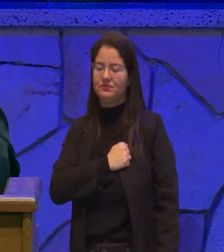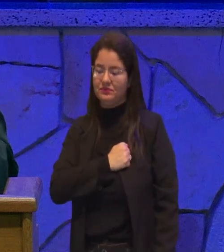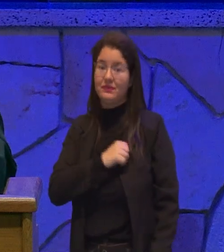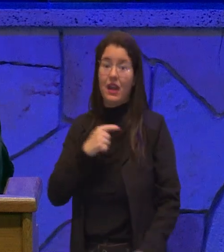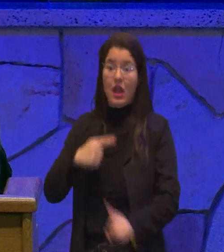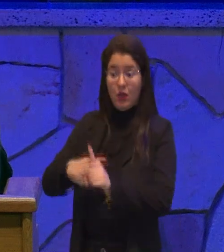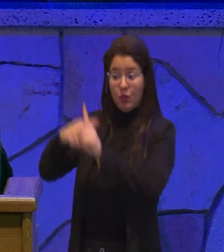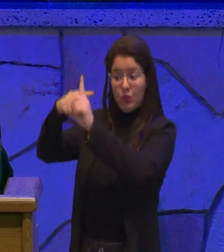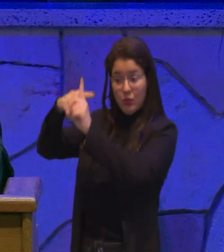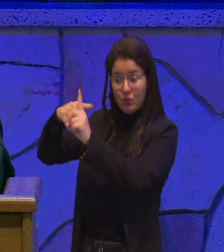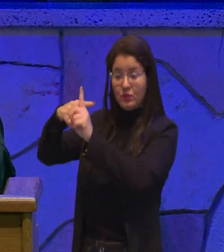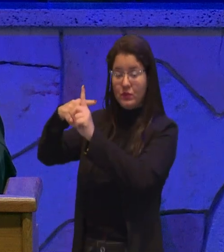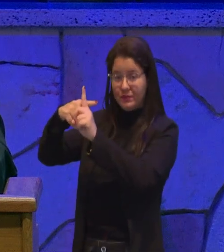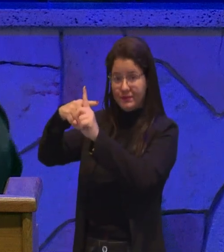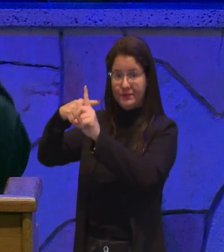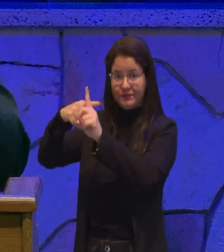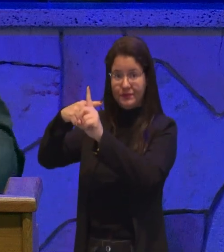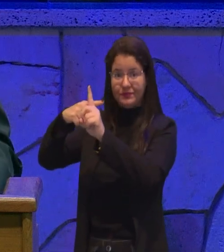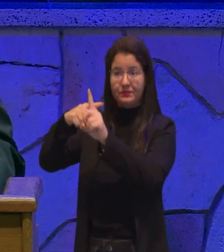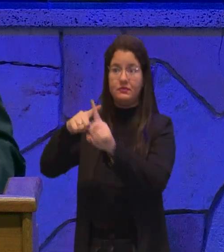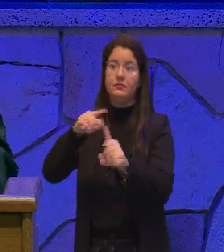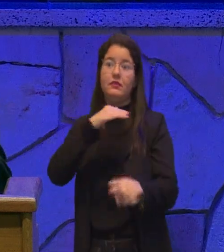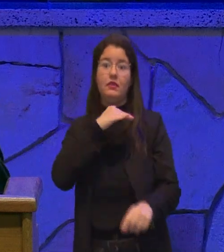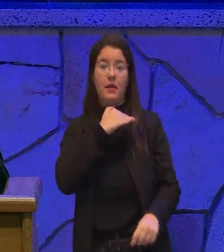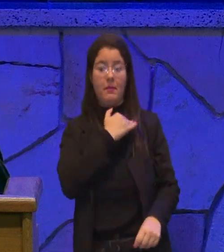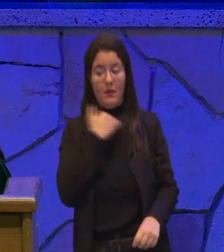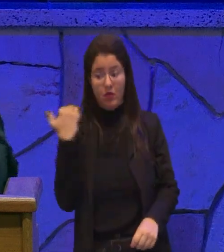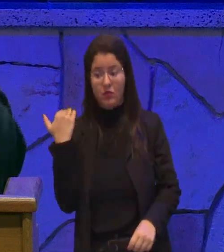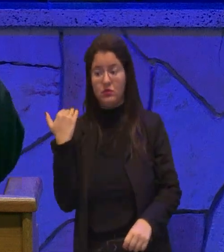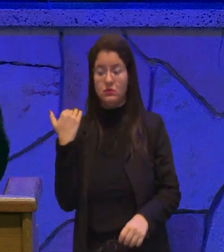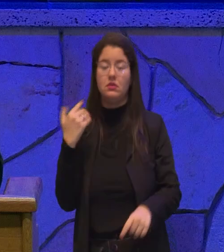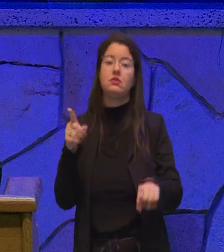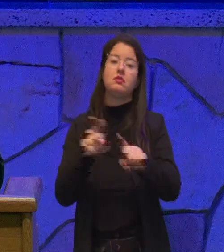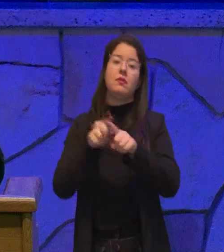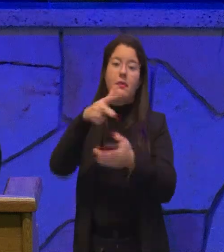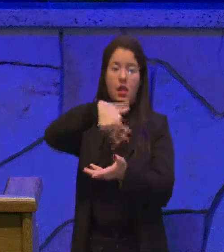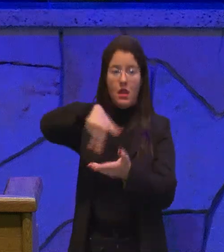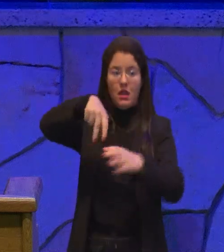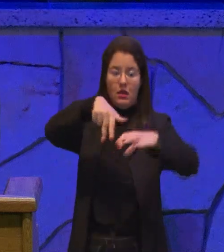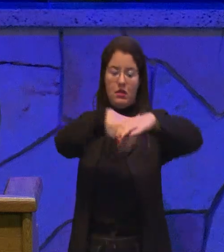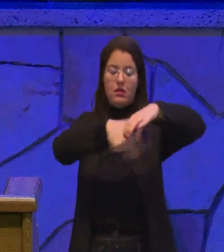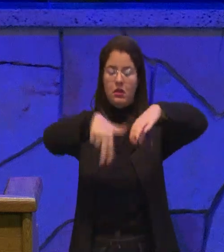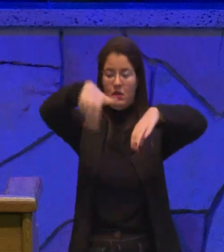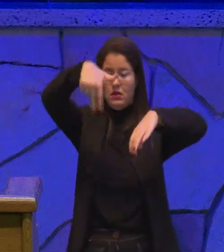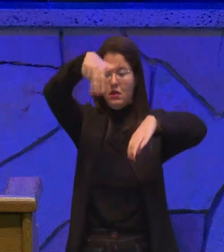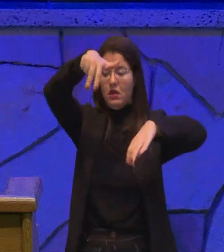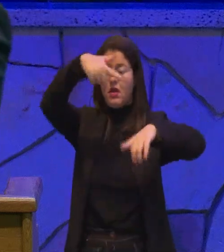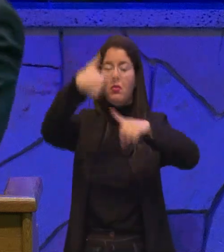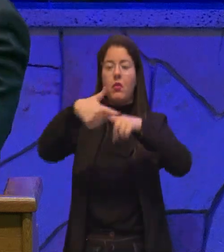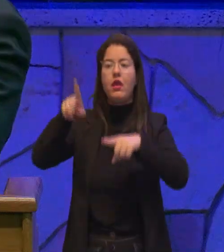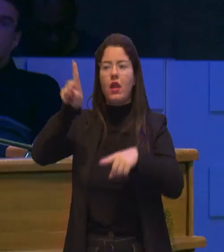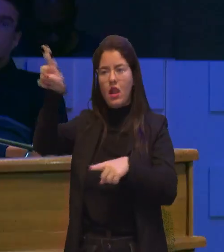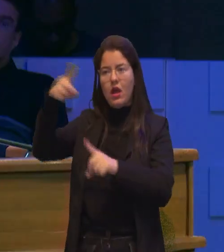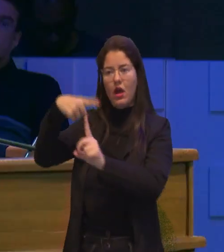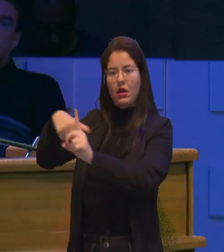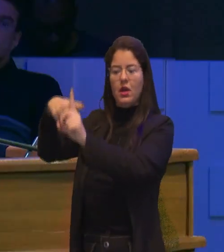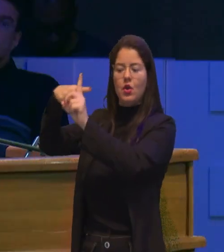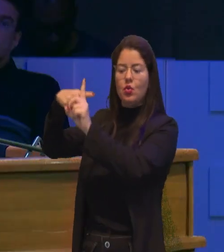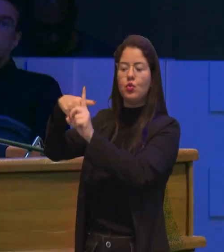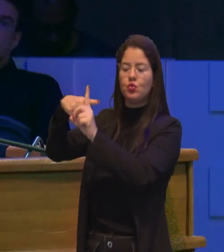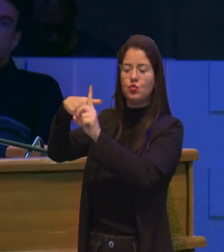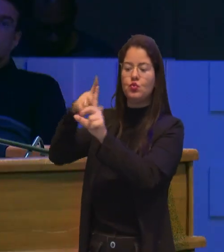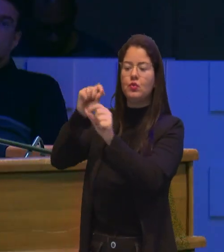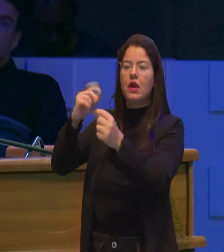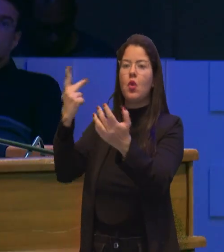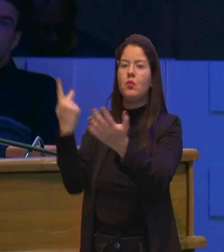a cruz, a morte, a ressurreição, porque ali na cruz,